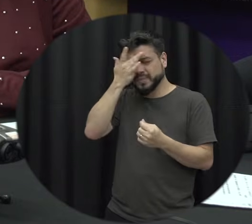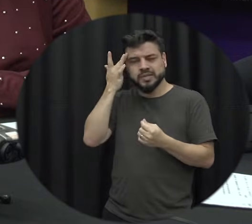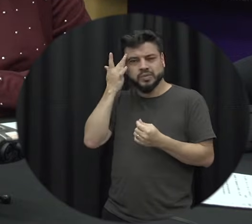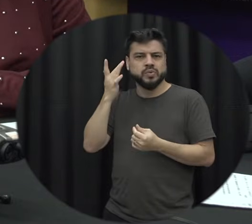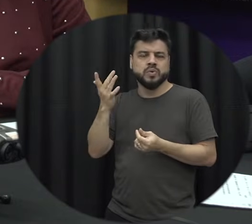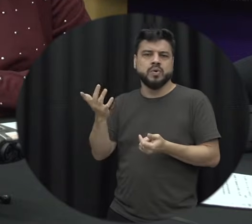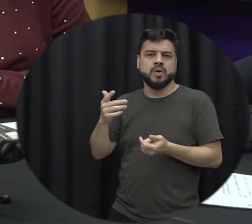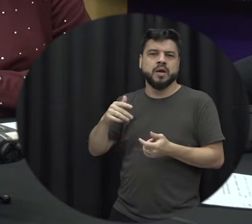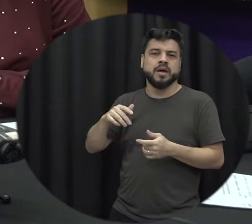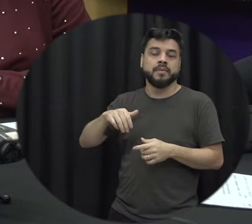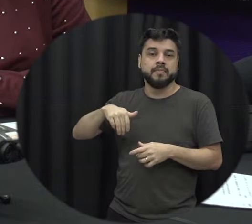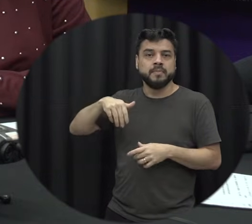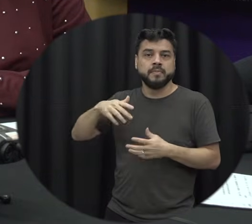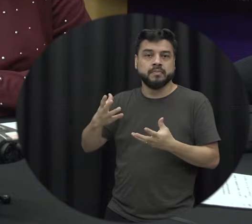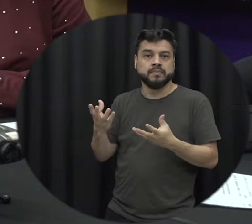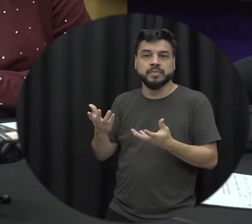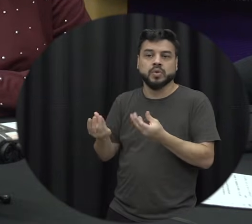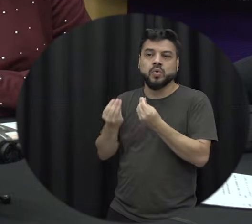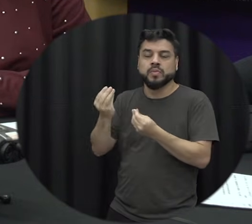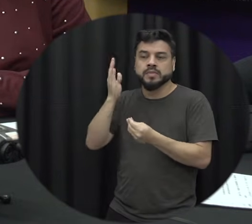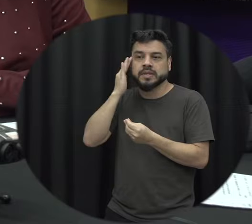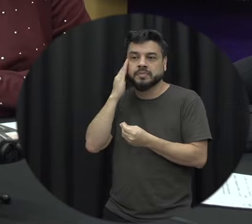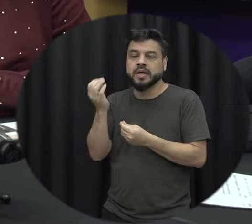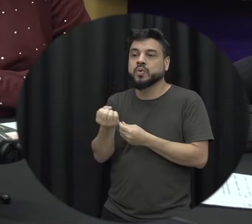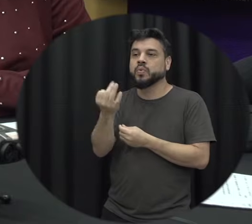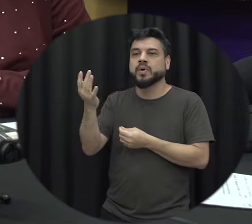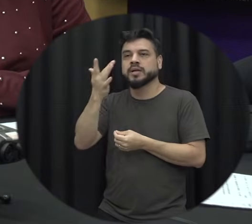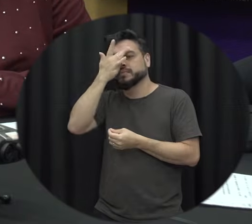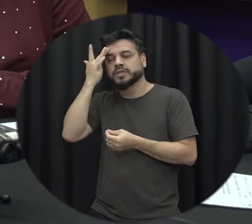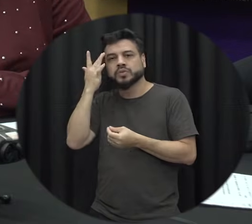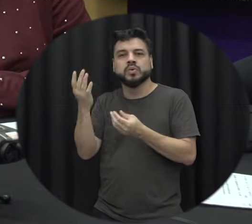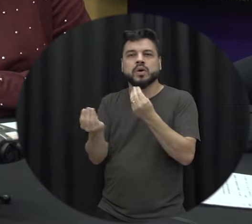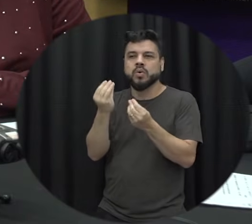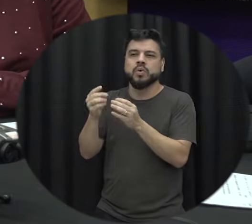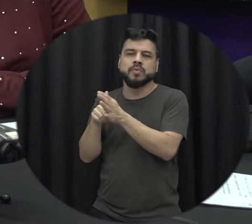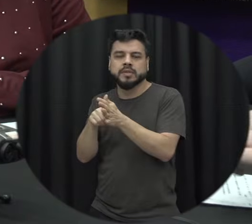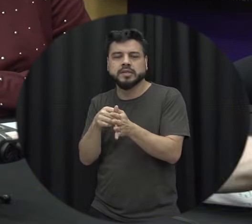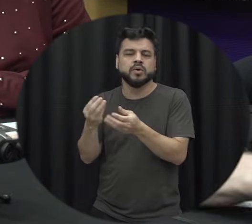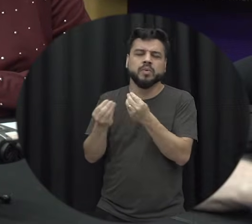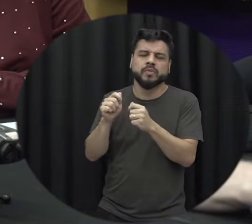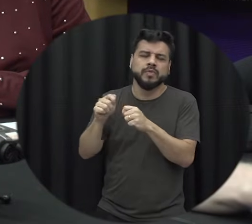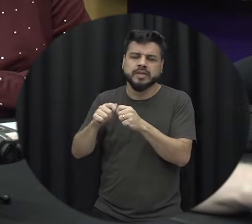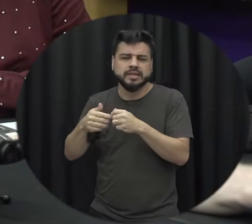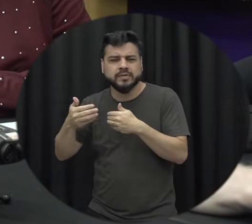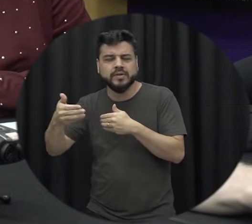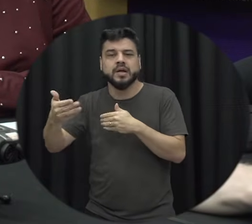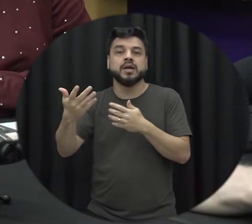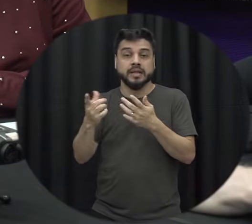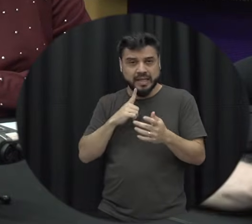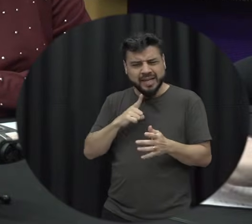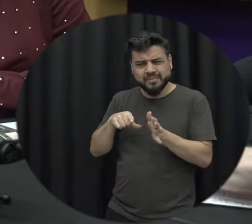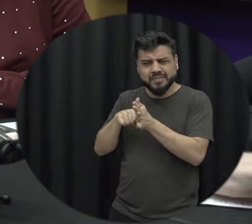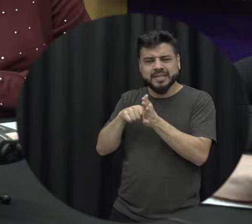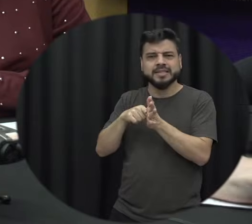de pessoas. Como que administrava isso? Tem alguma pesquisa nesse sentido de como eles